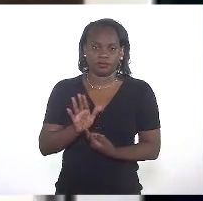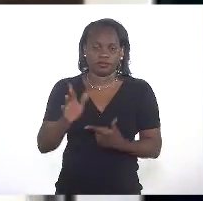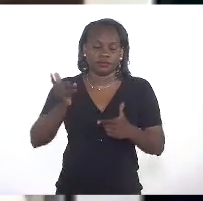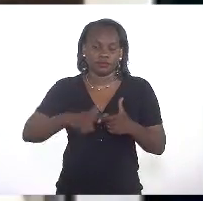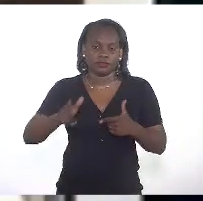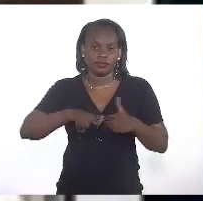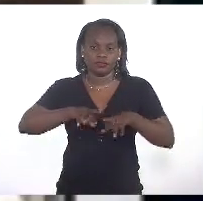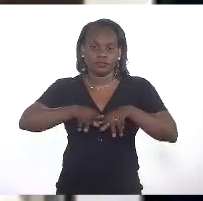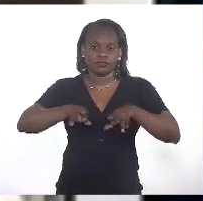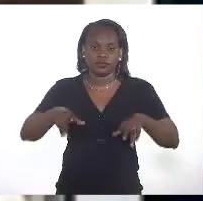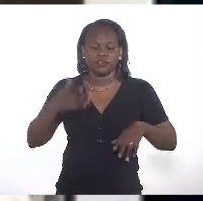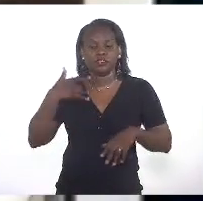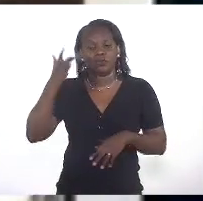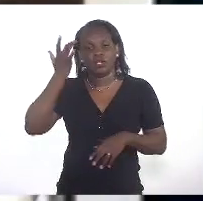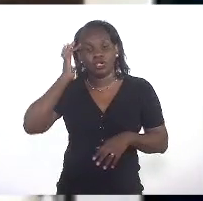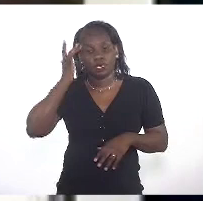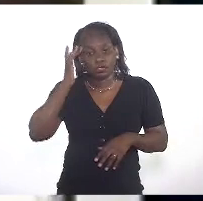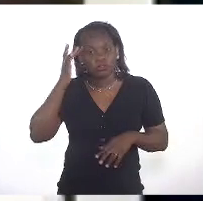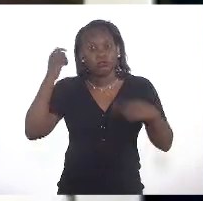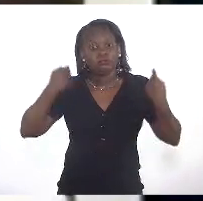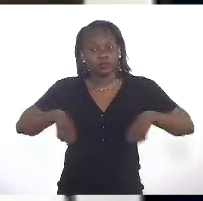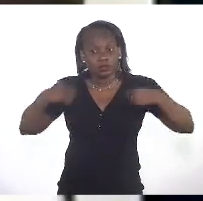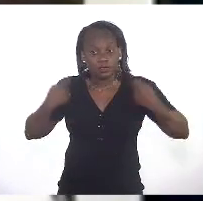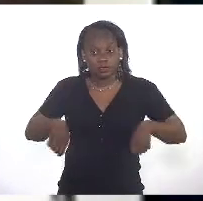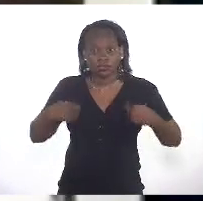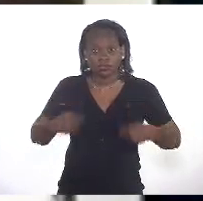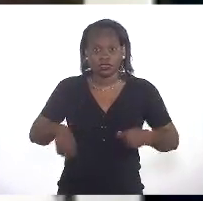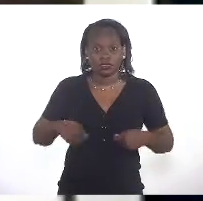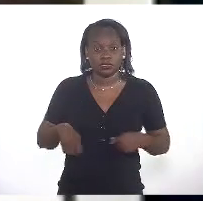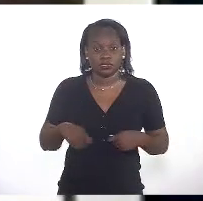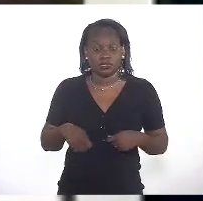questões que eu acho que devem ser